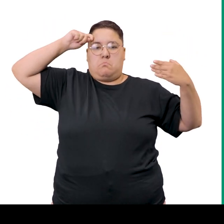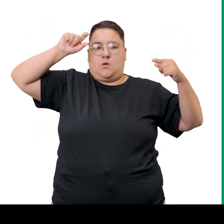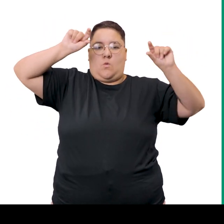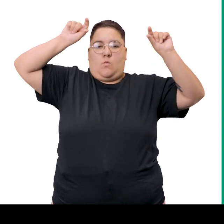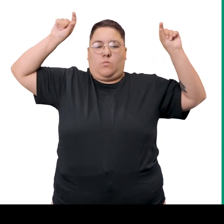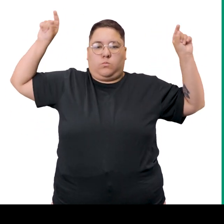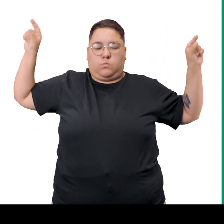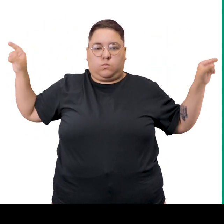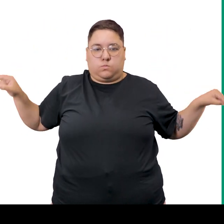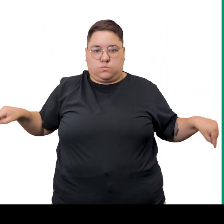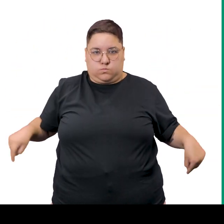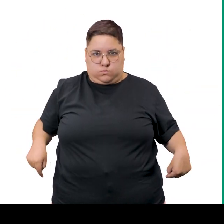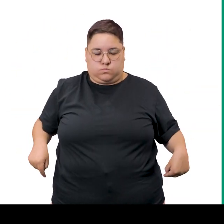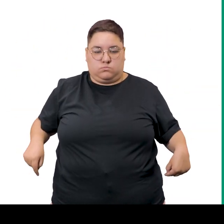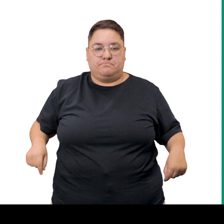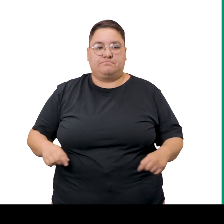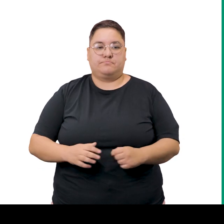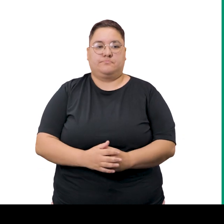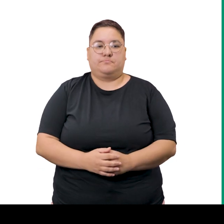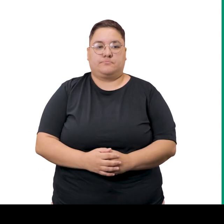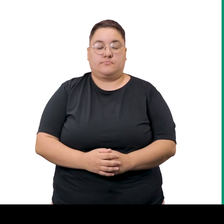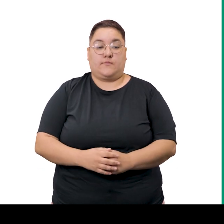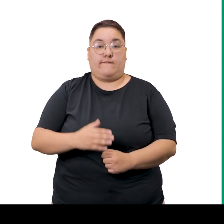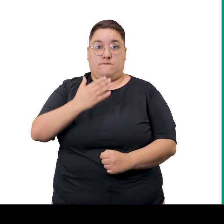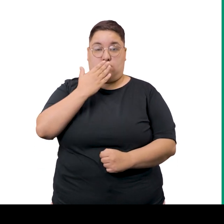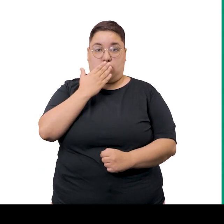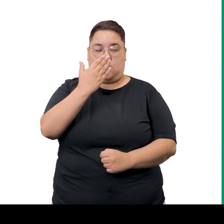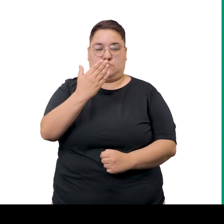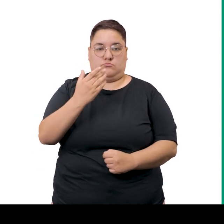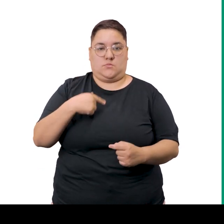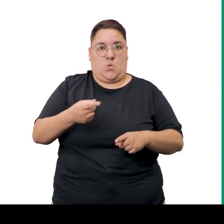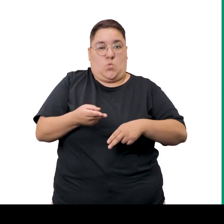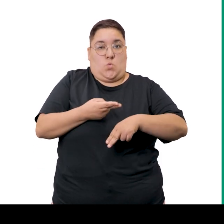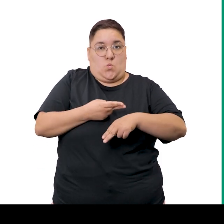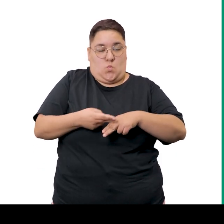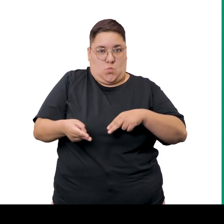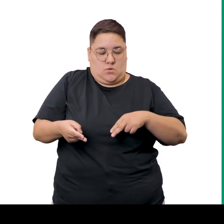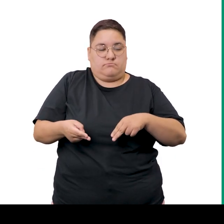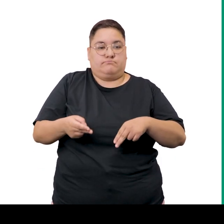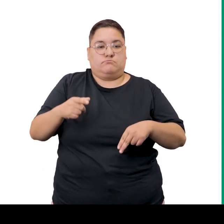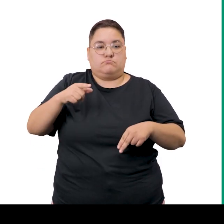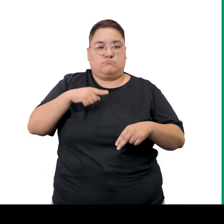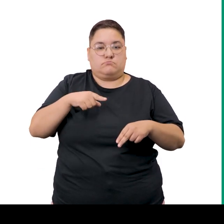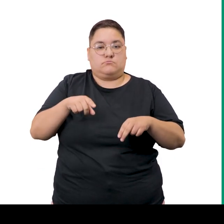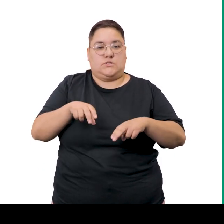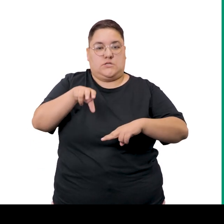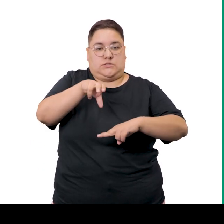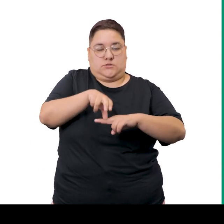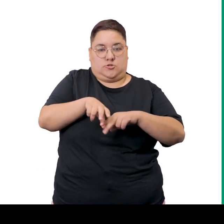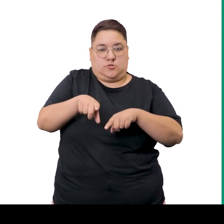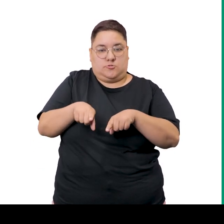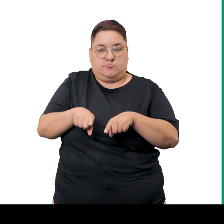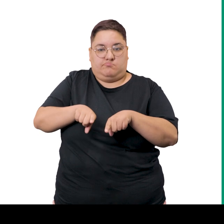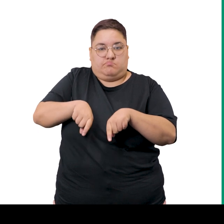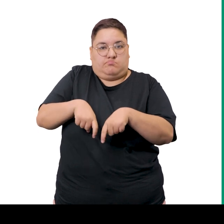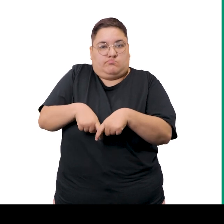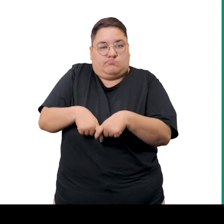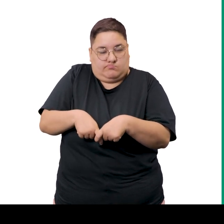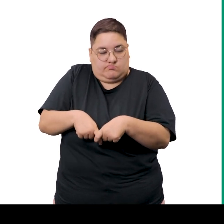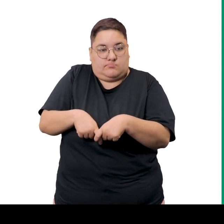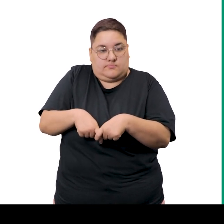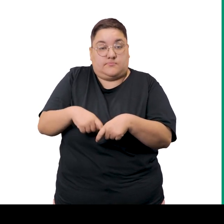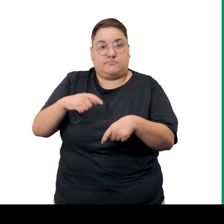e ovalado. De frente para a câmera, a personagem está nua, sentada sobre as pernas que estão dobradas